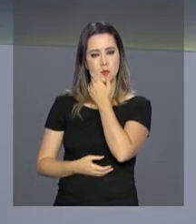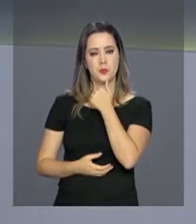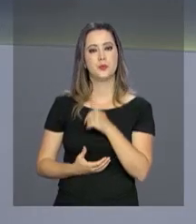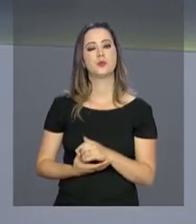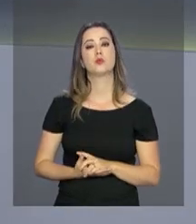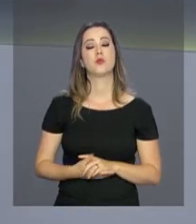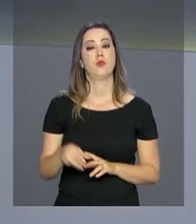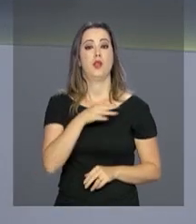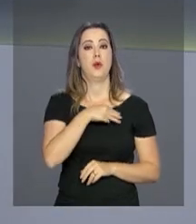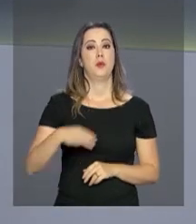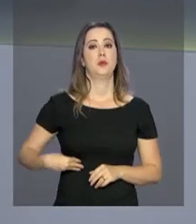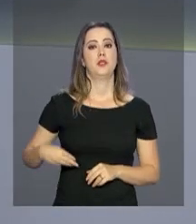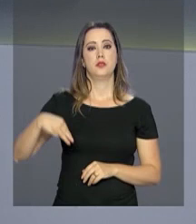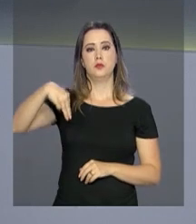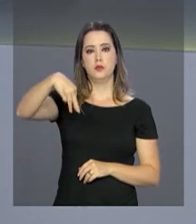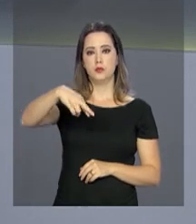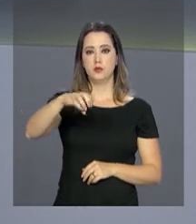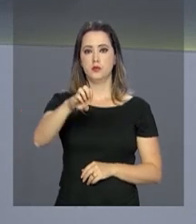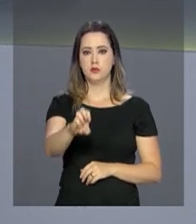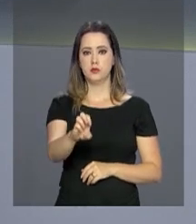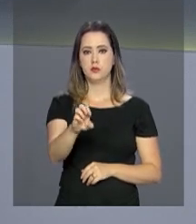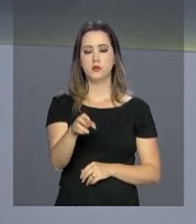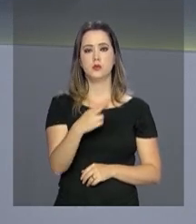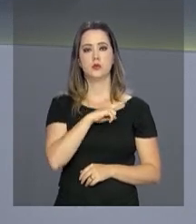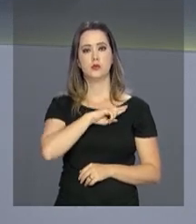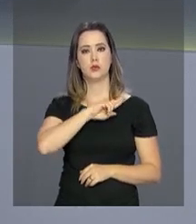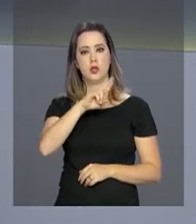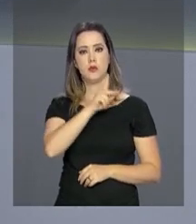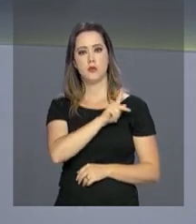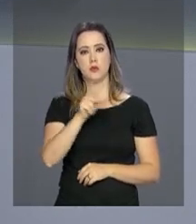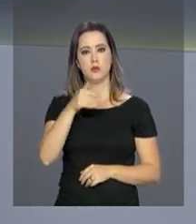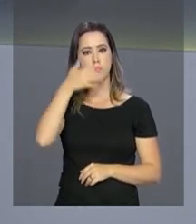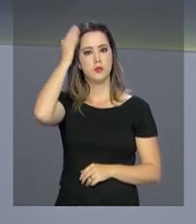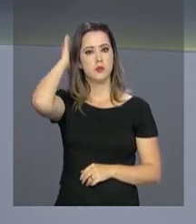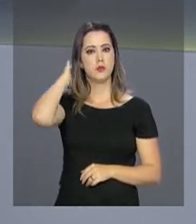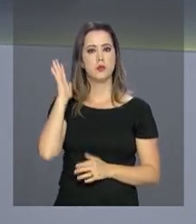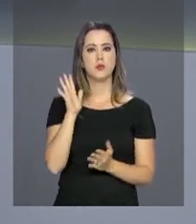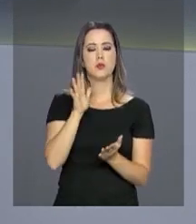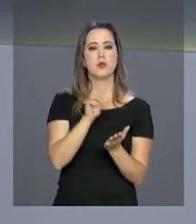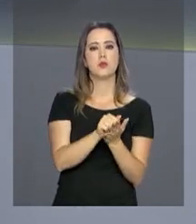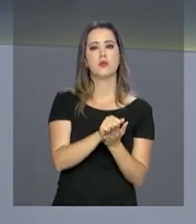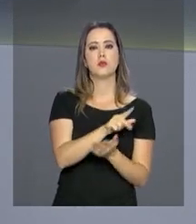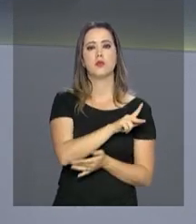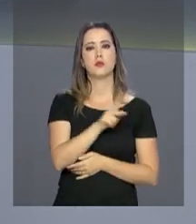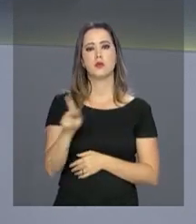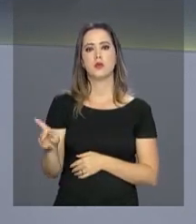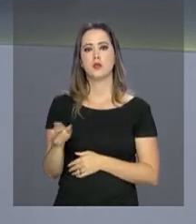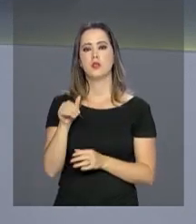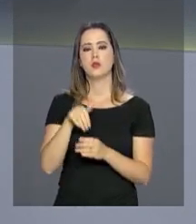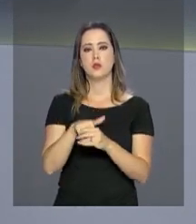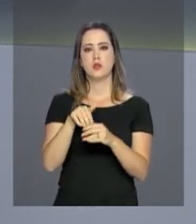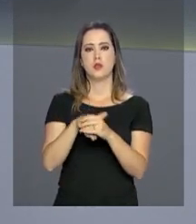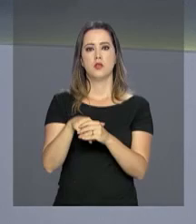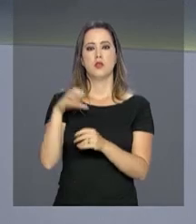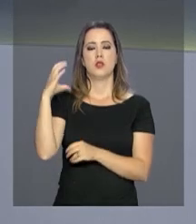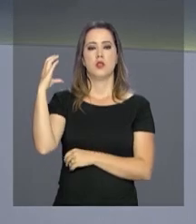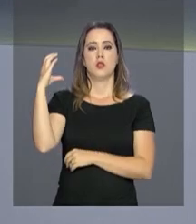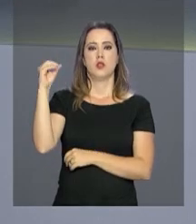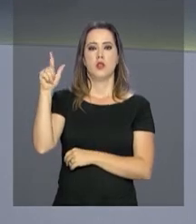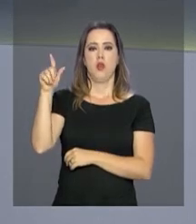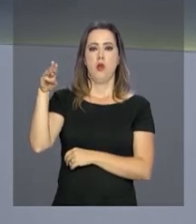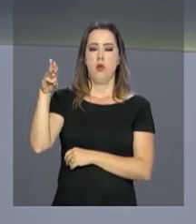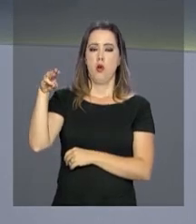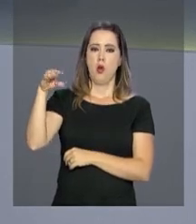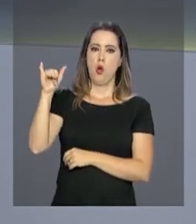das relações exteriores aloísio nunes ferreira representou o presidente da república michel temer na posse do presidente eleito da colômbia